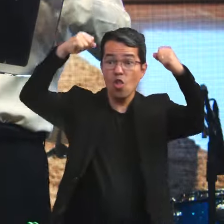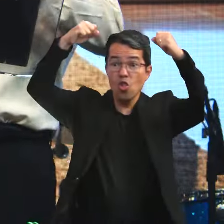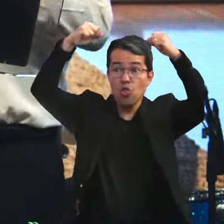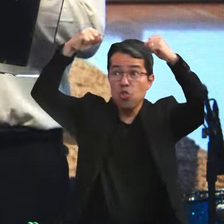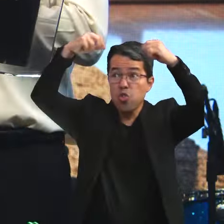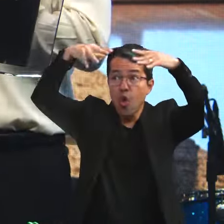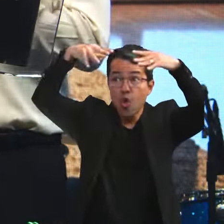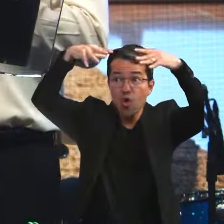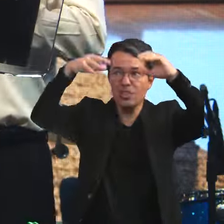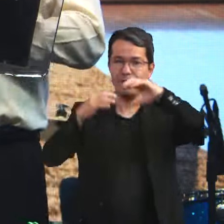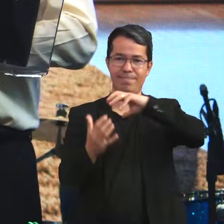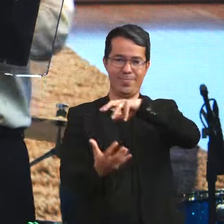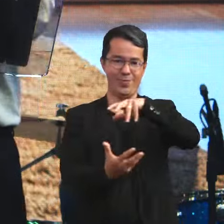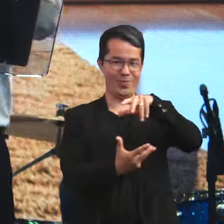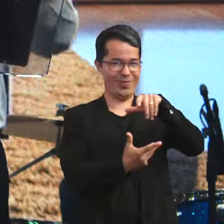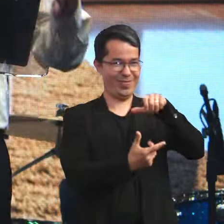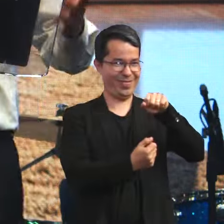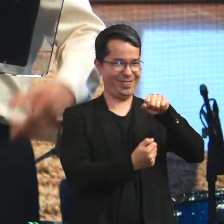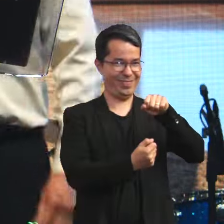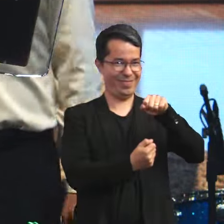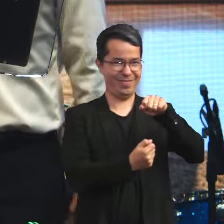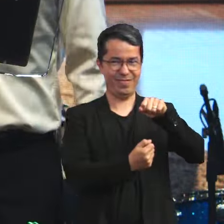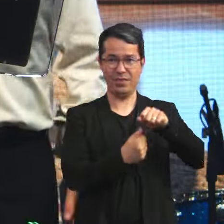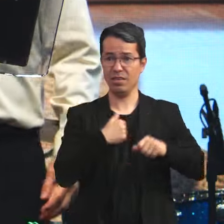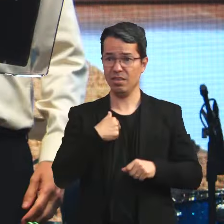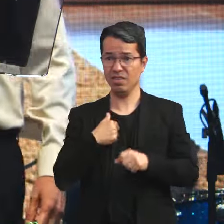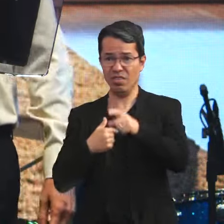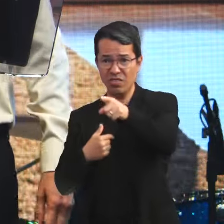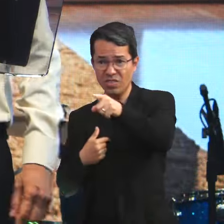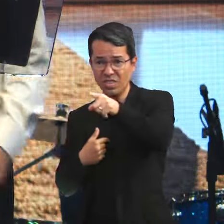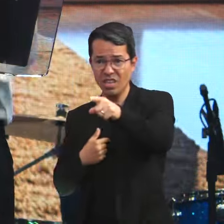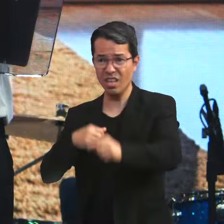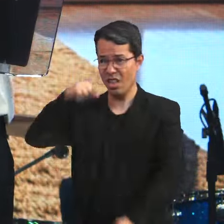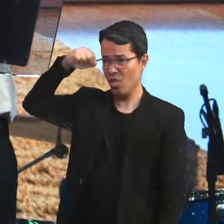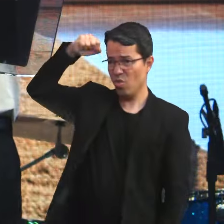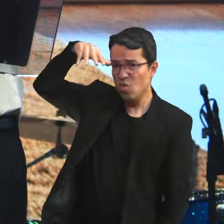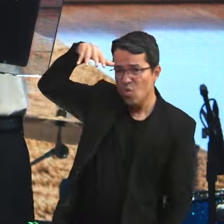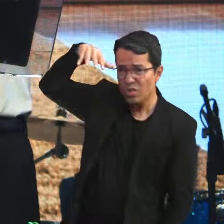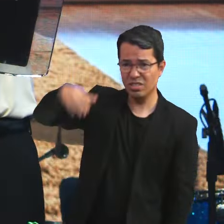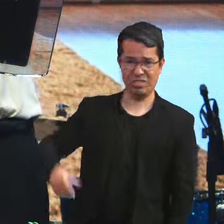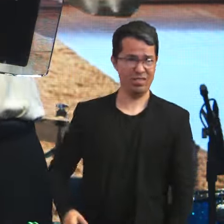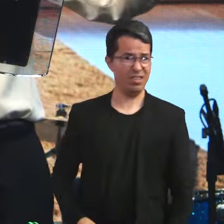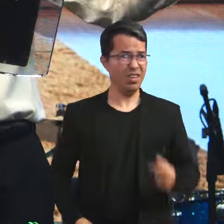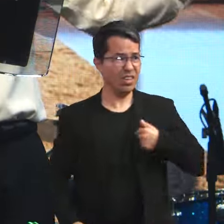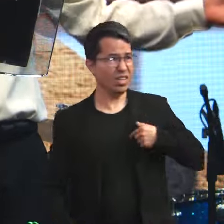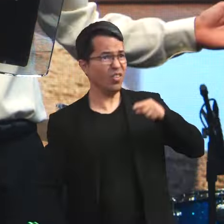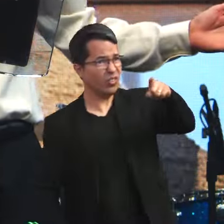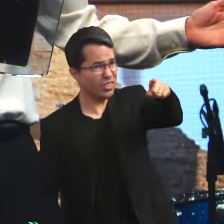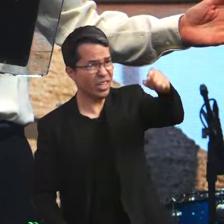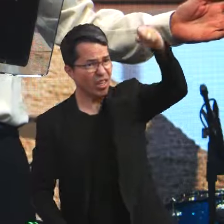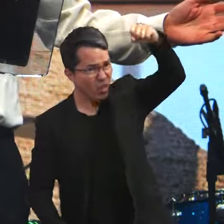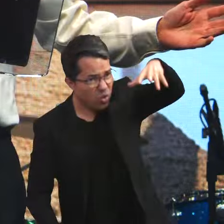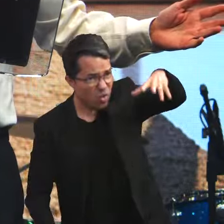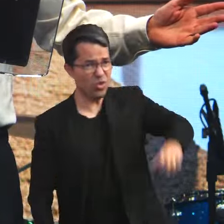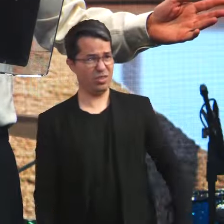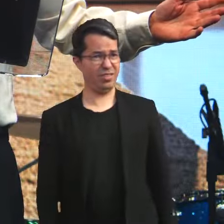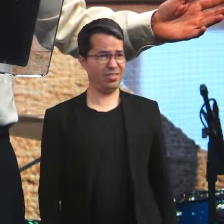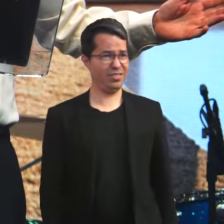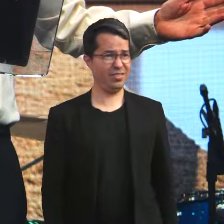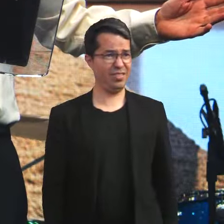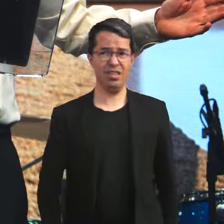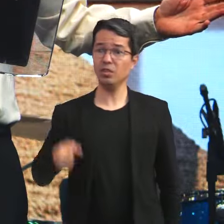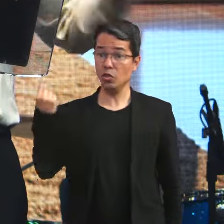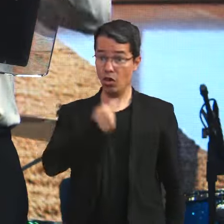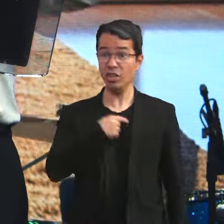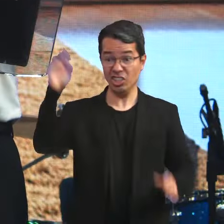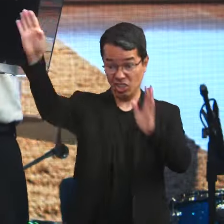dentro igia e dentro Igreja Todos som luz estd estdos estamos